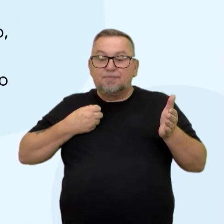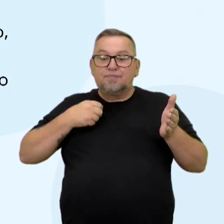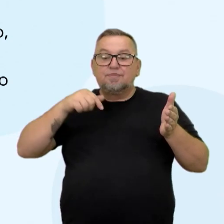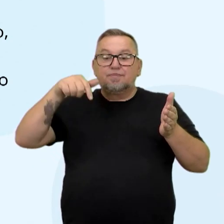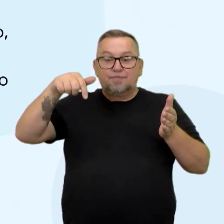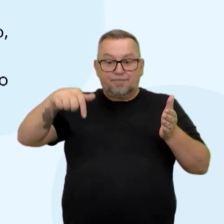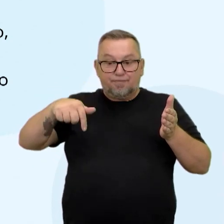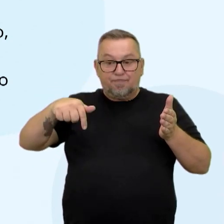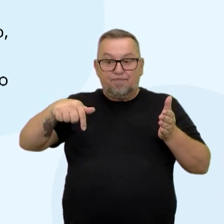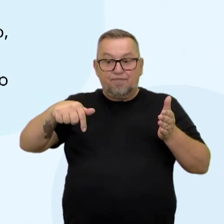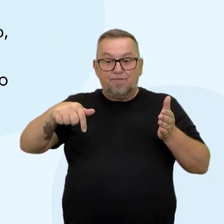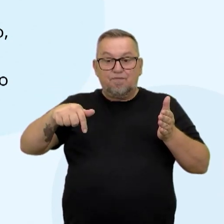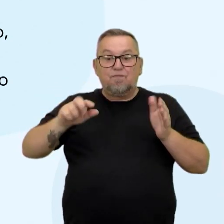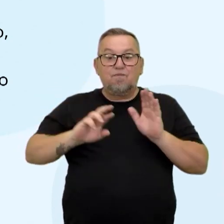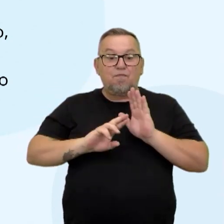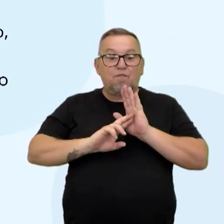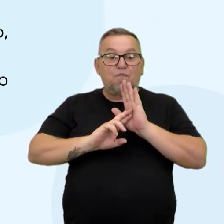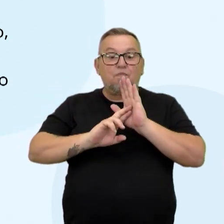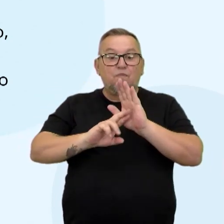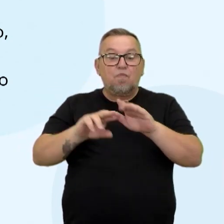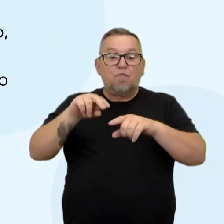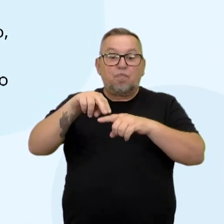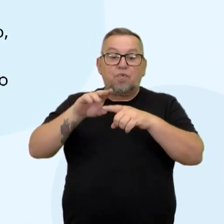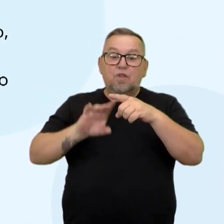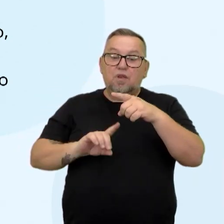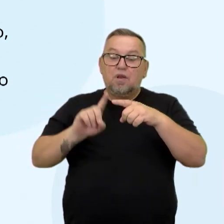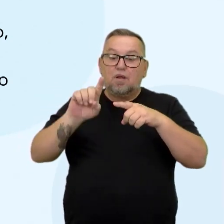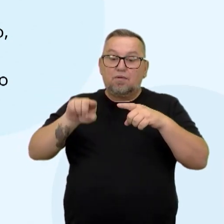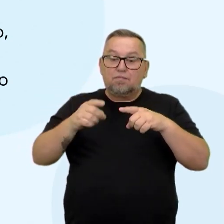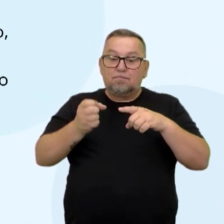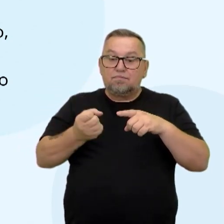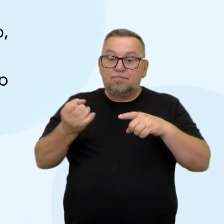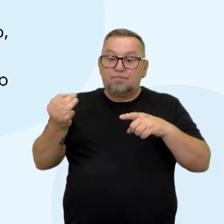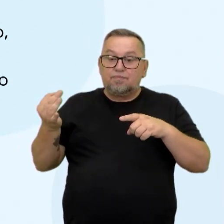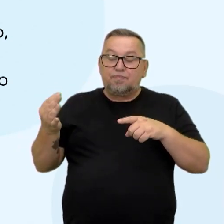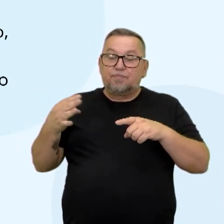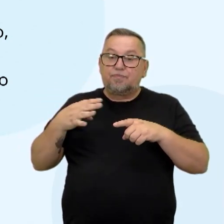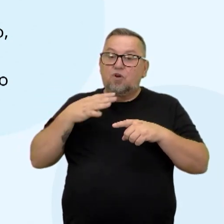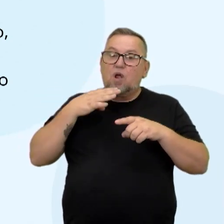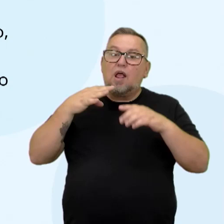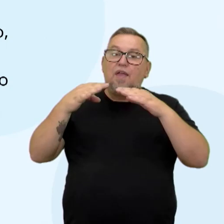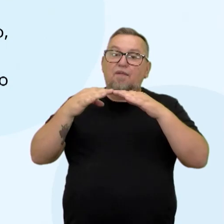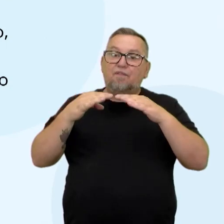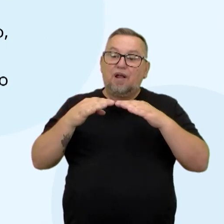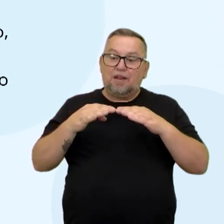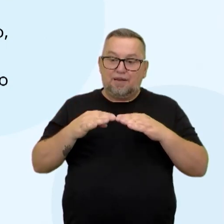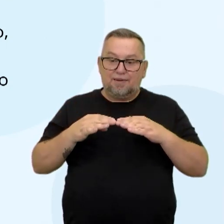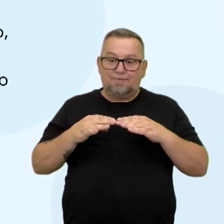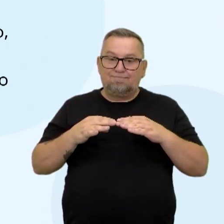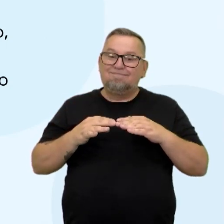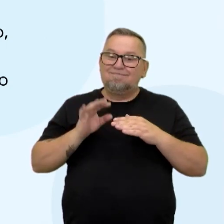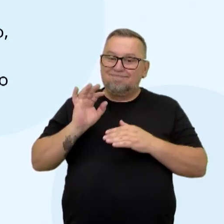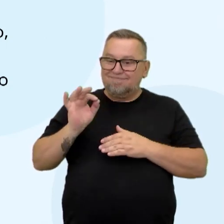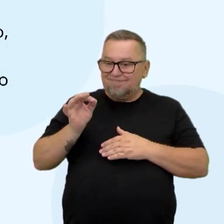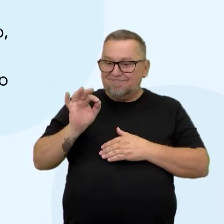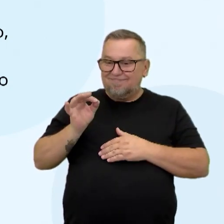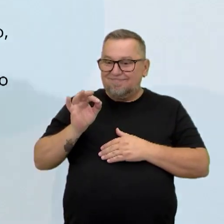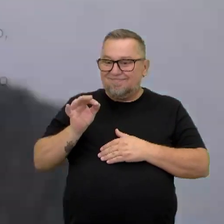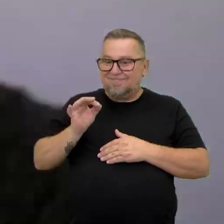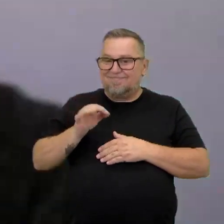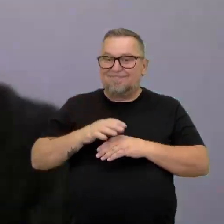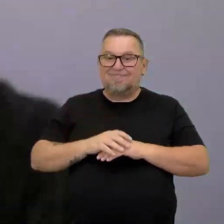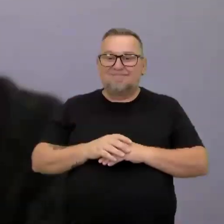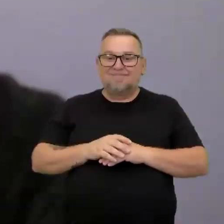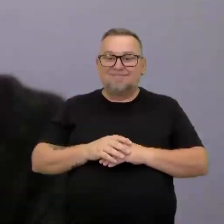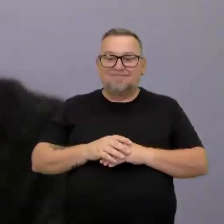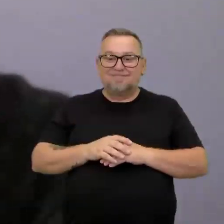na representação fracionária e decimal, utilizando a noção de equivalência. Vivi,